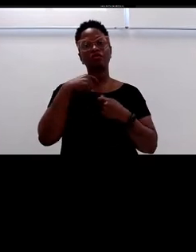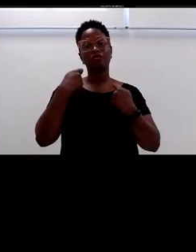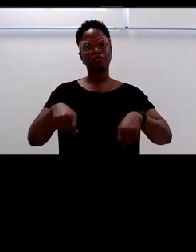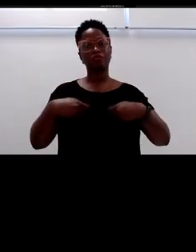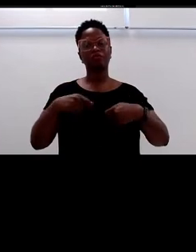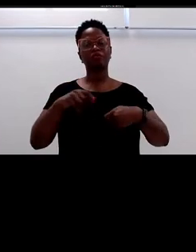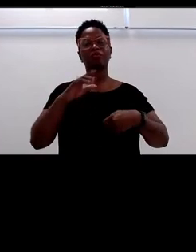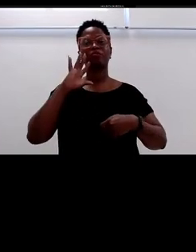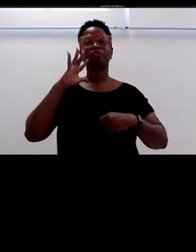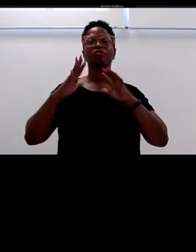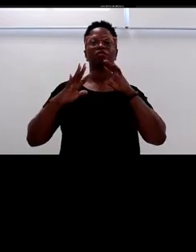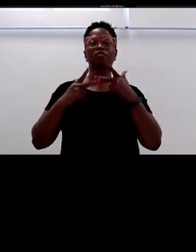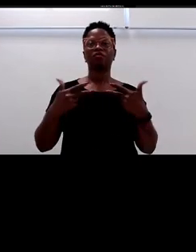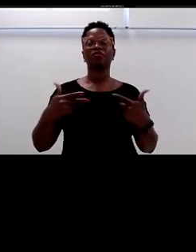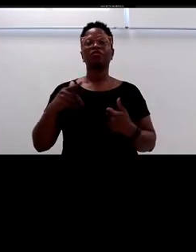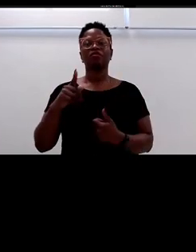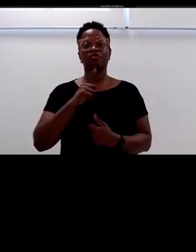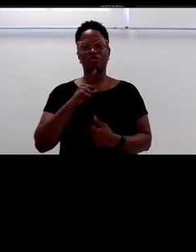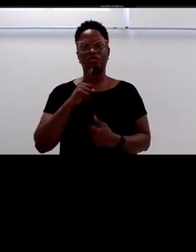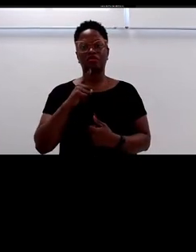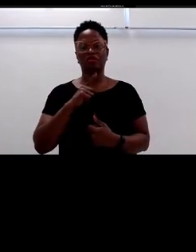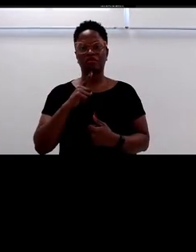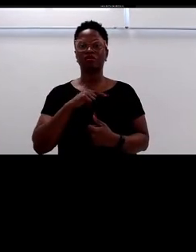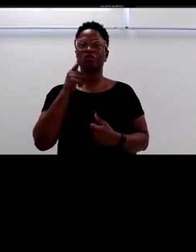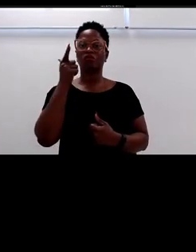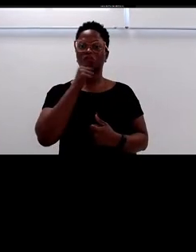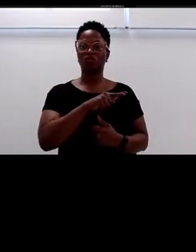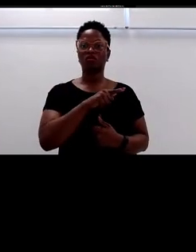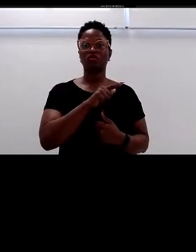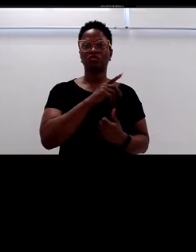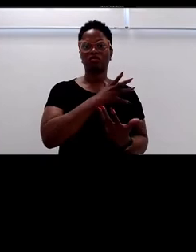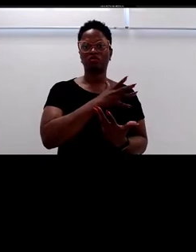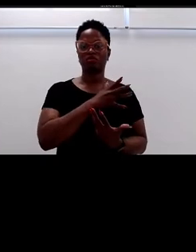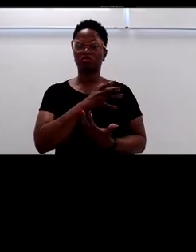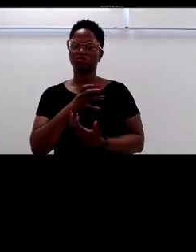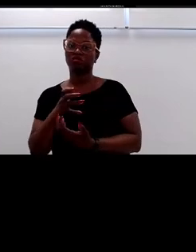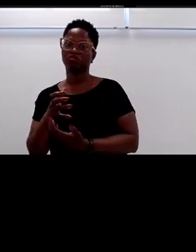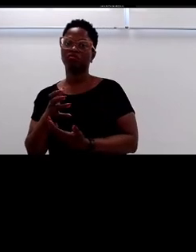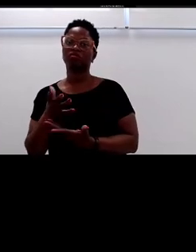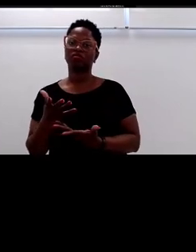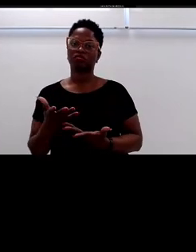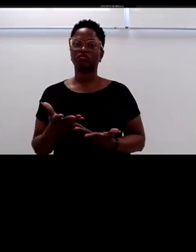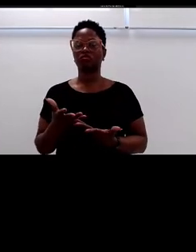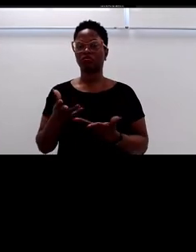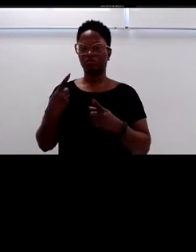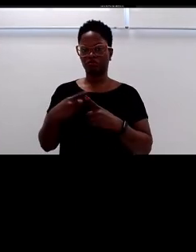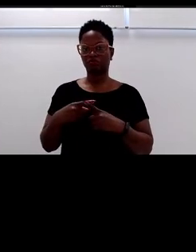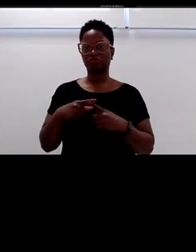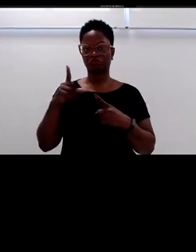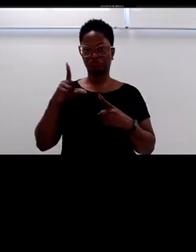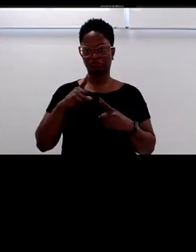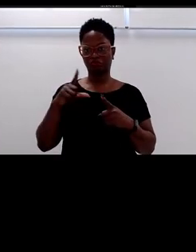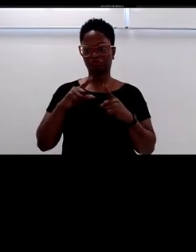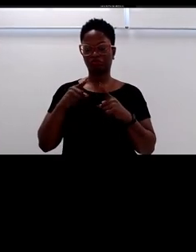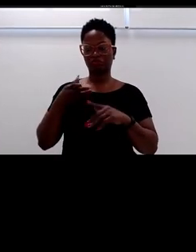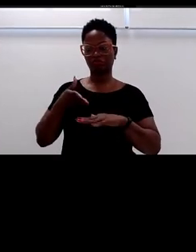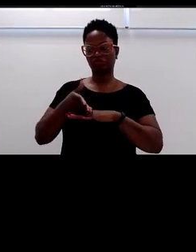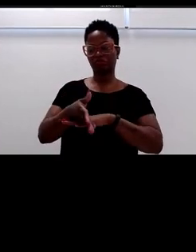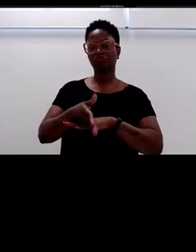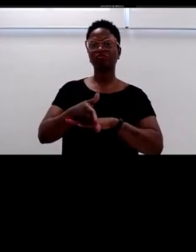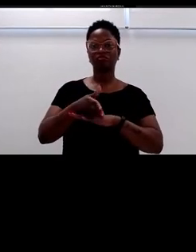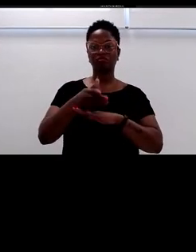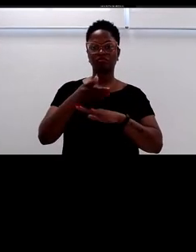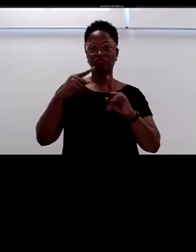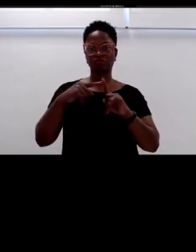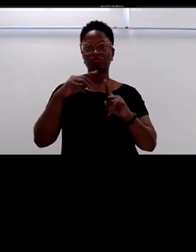alguma coisa que está aqui que carregue você para lá também. Tá. Que seja uma porta de entrada da vista por aqui ou uma